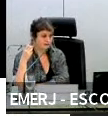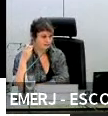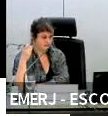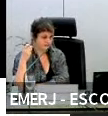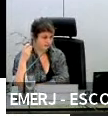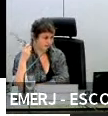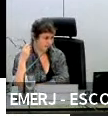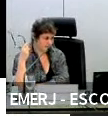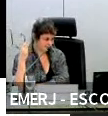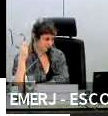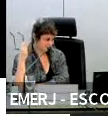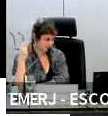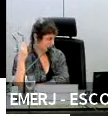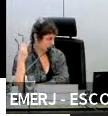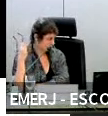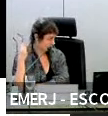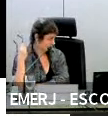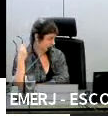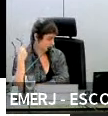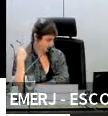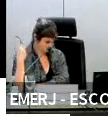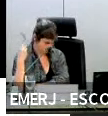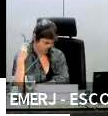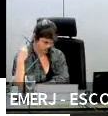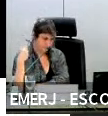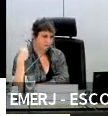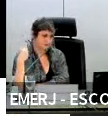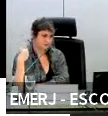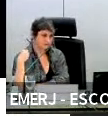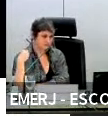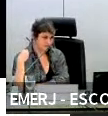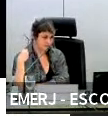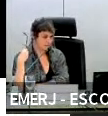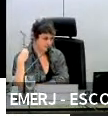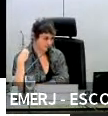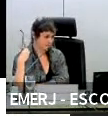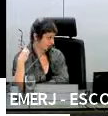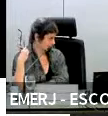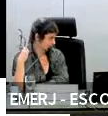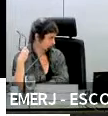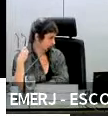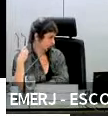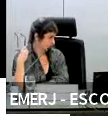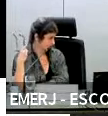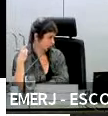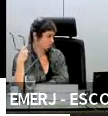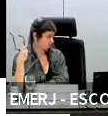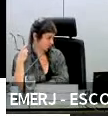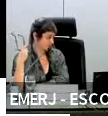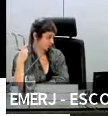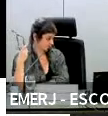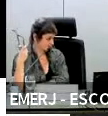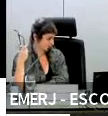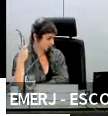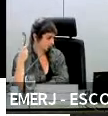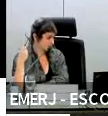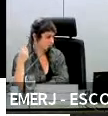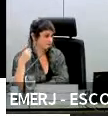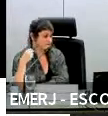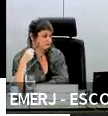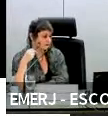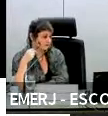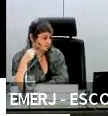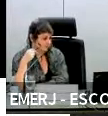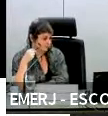Então, esse quadro, claro que isso precisa ser aprofundado, mas me parece que é um indício de que